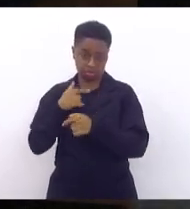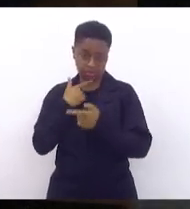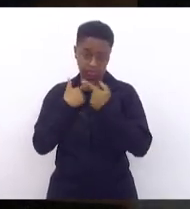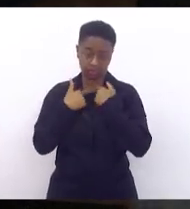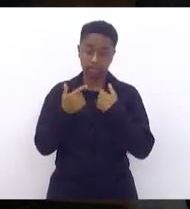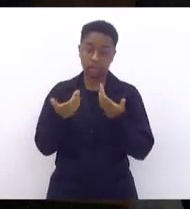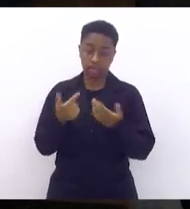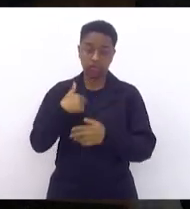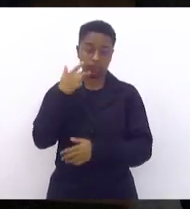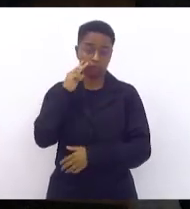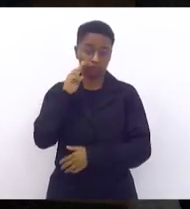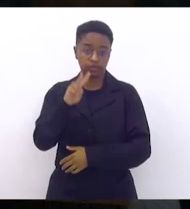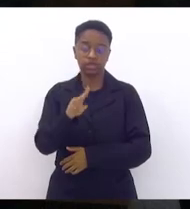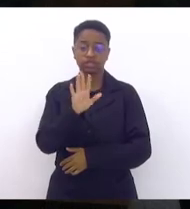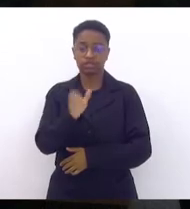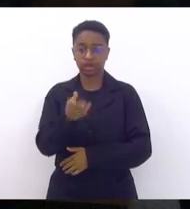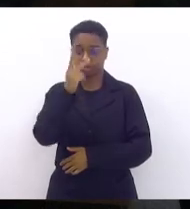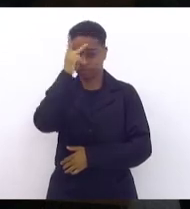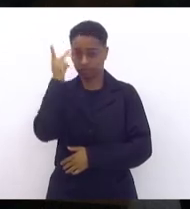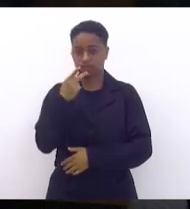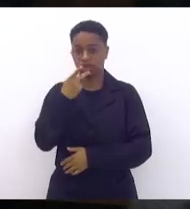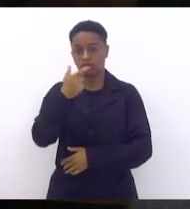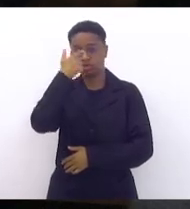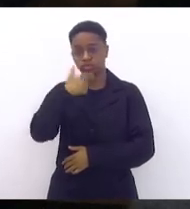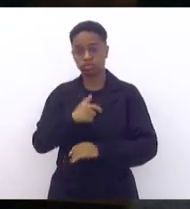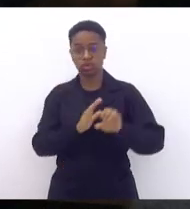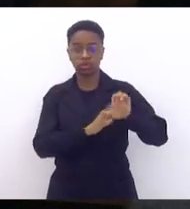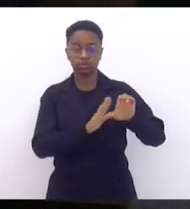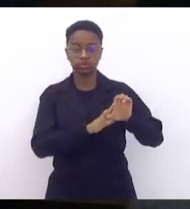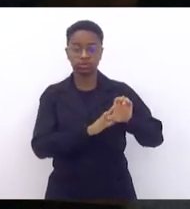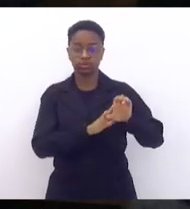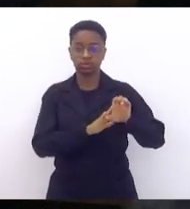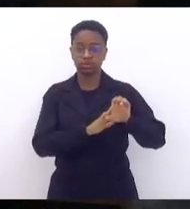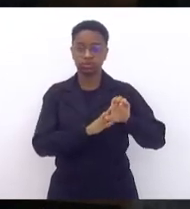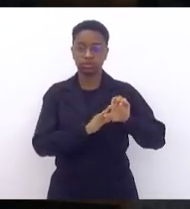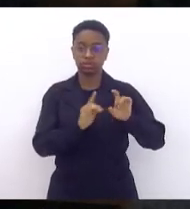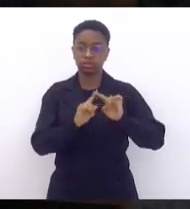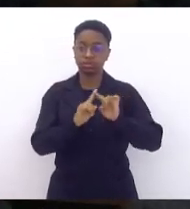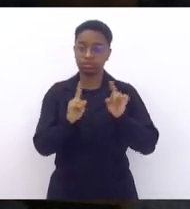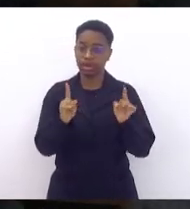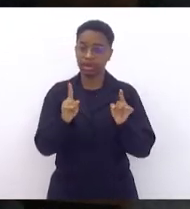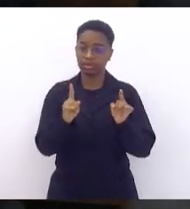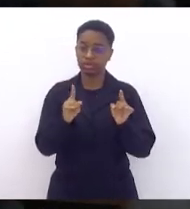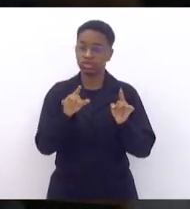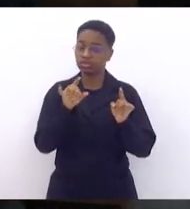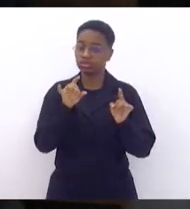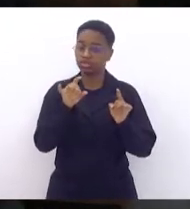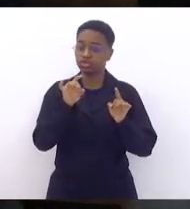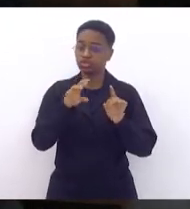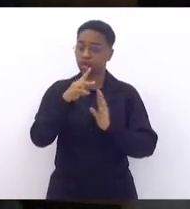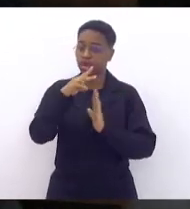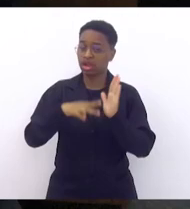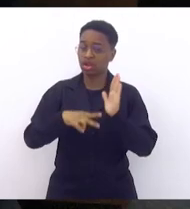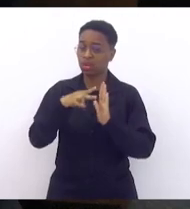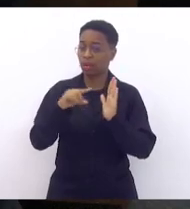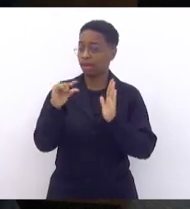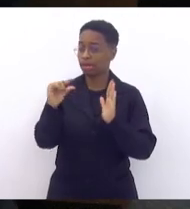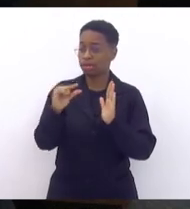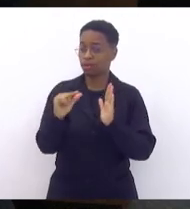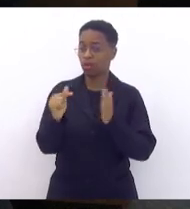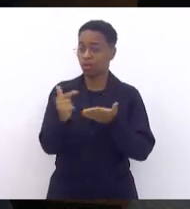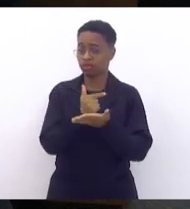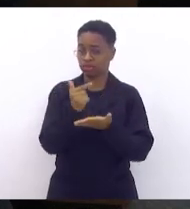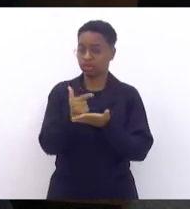aqui se intitular de esquerda que só leram a orelha de um livro de Marx, a orelha